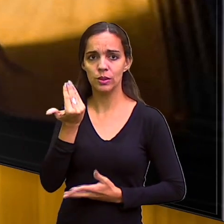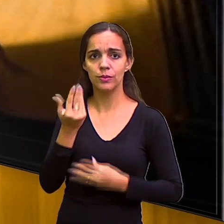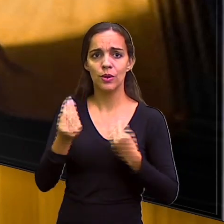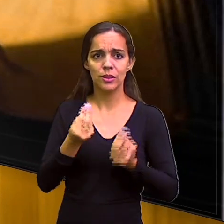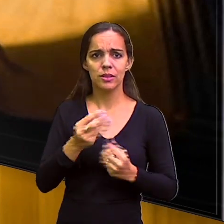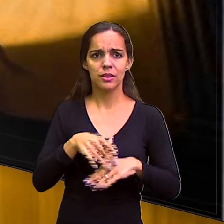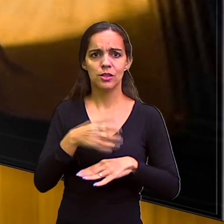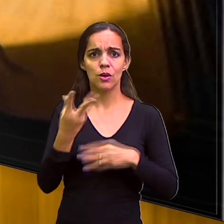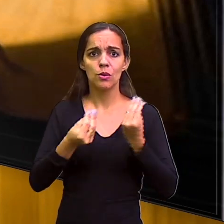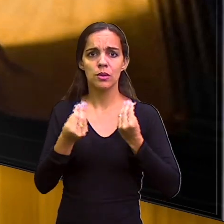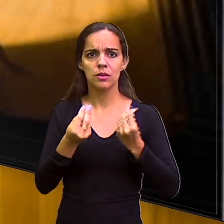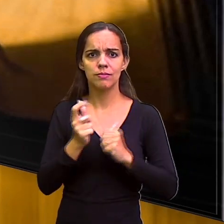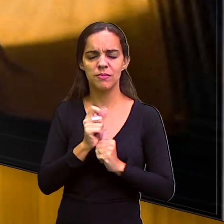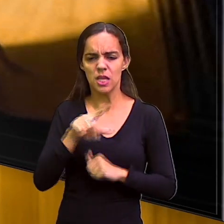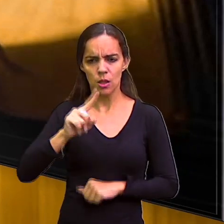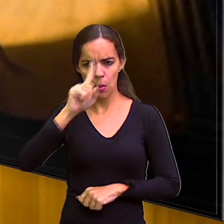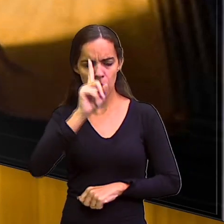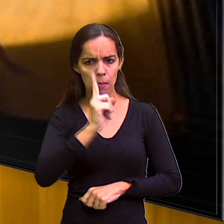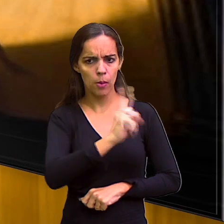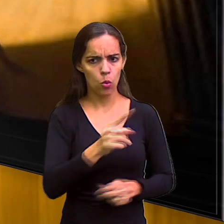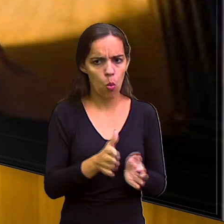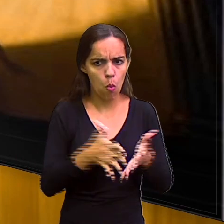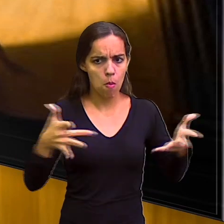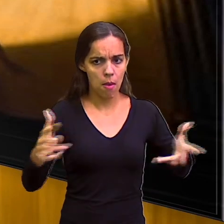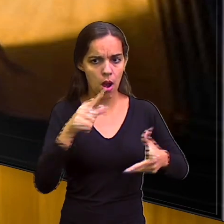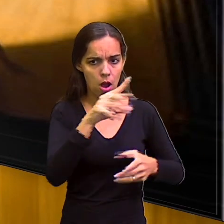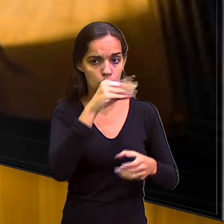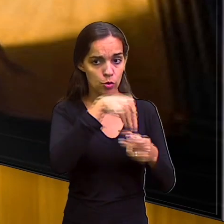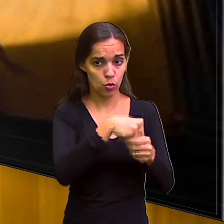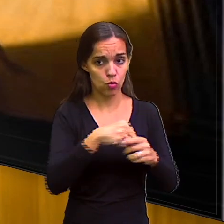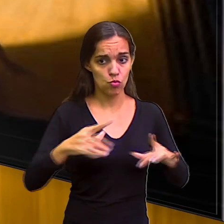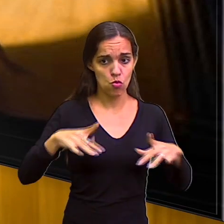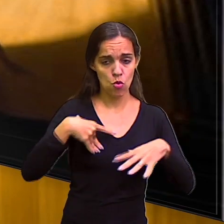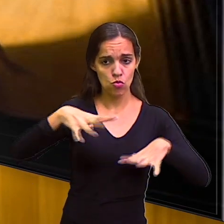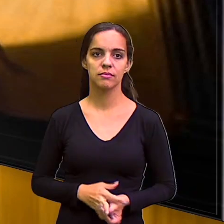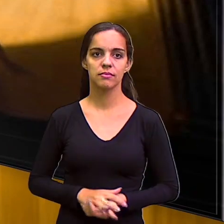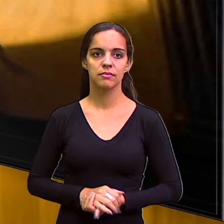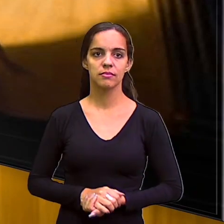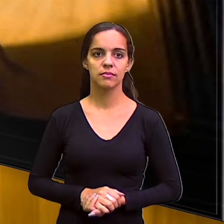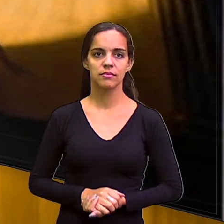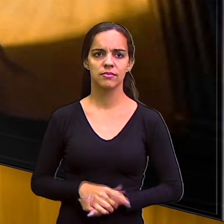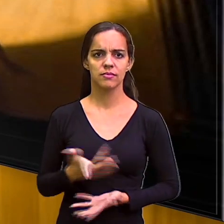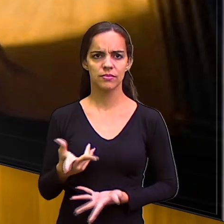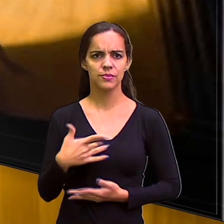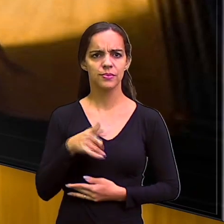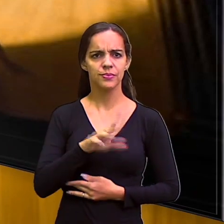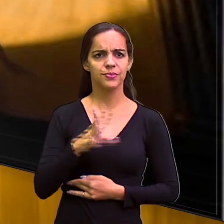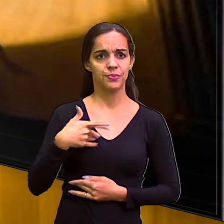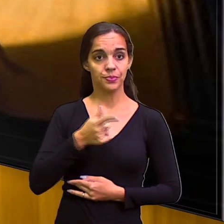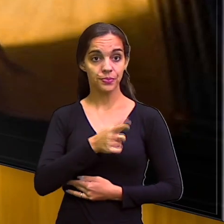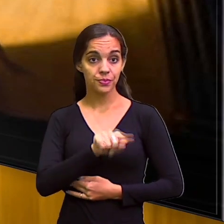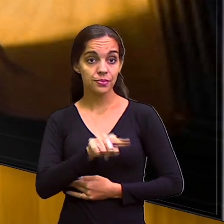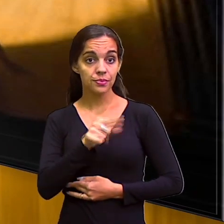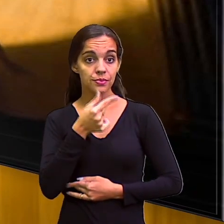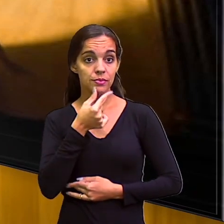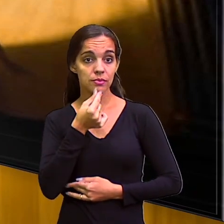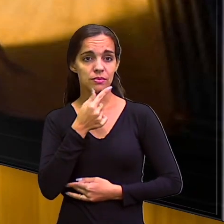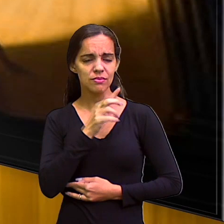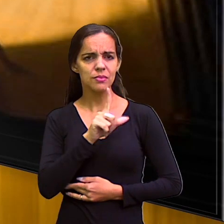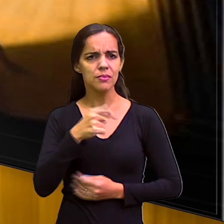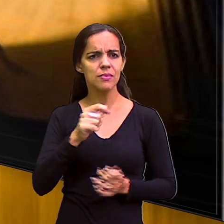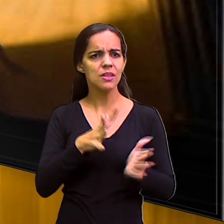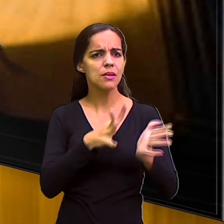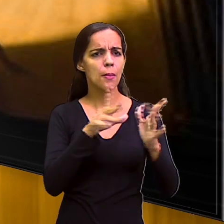que a trouxesse de volta no reino das sombras. Caso contrário, ele seria